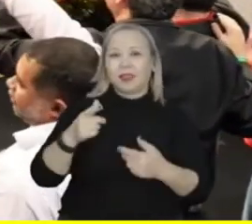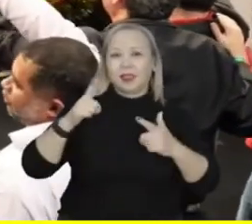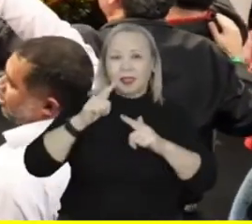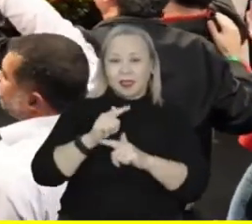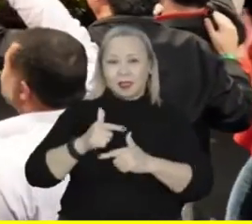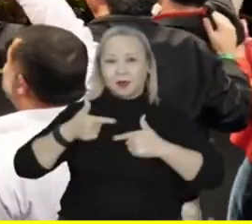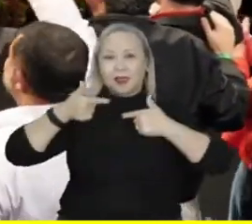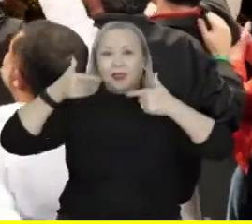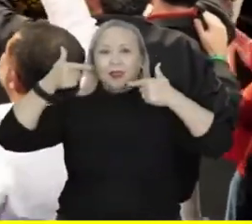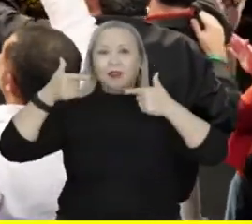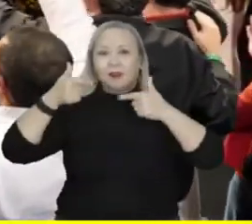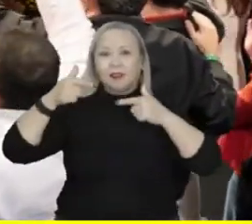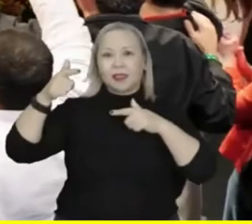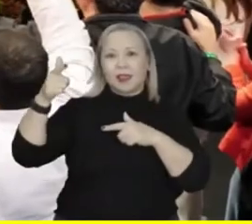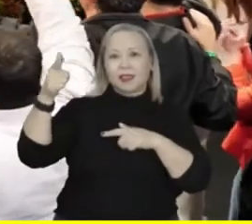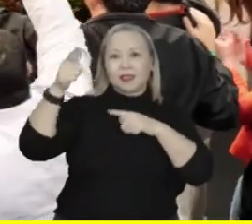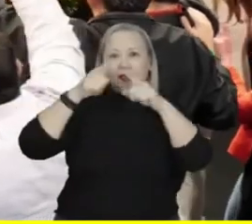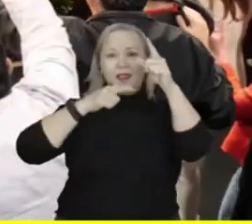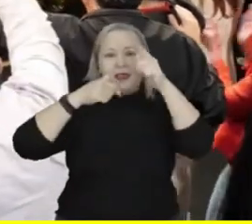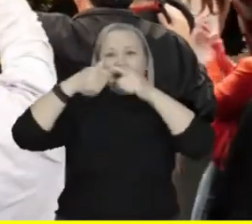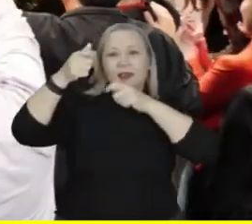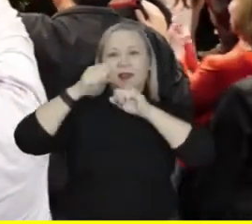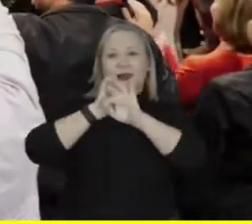a nossa estrela